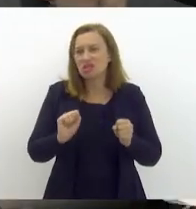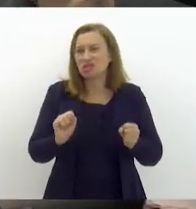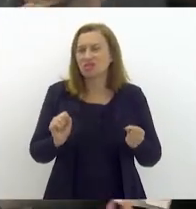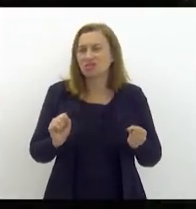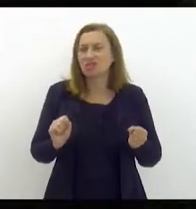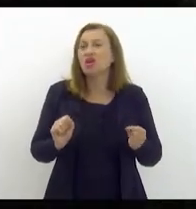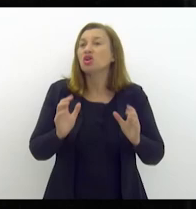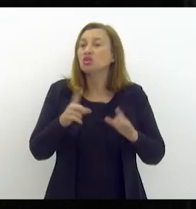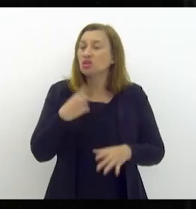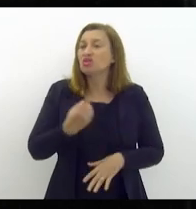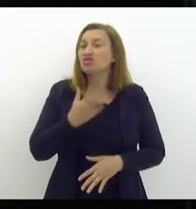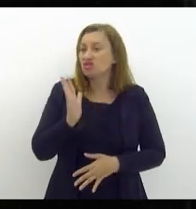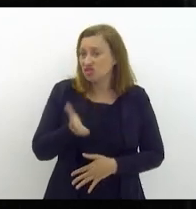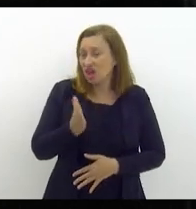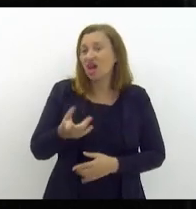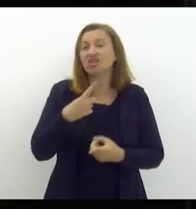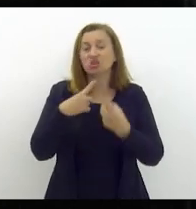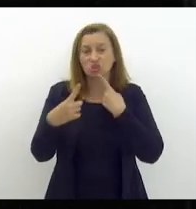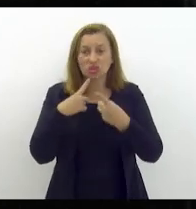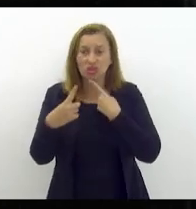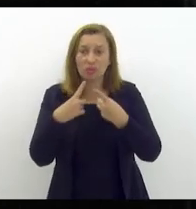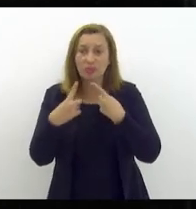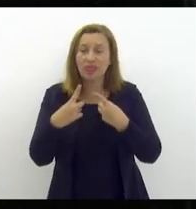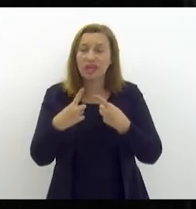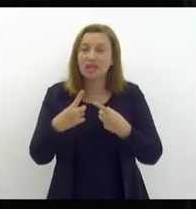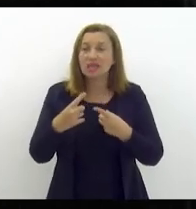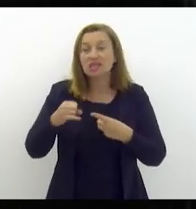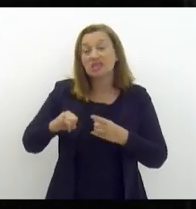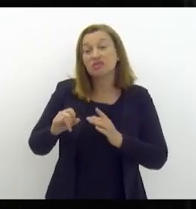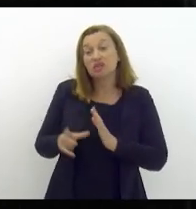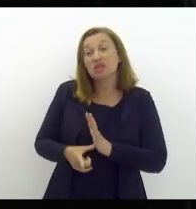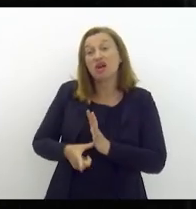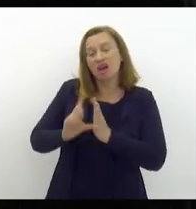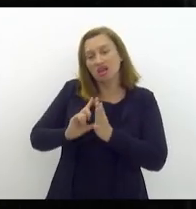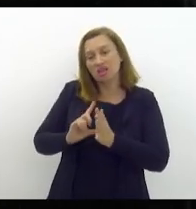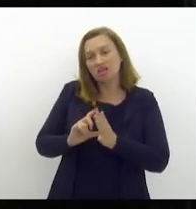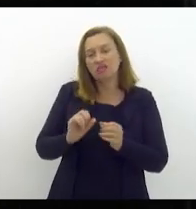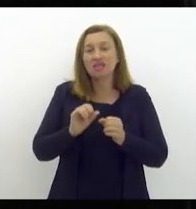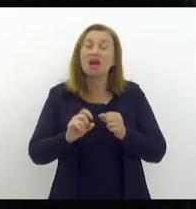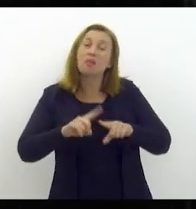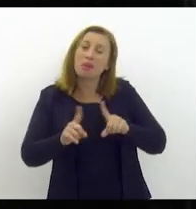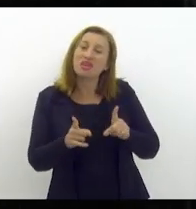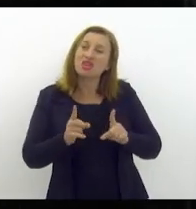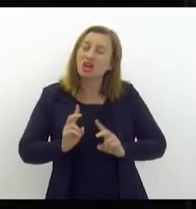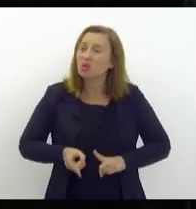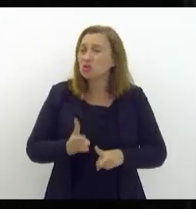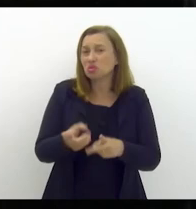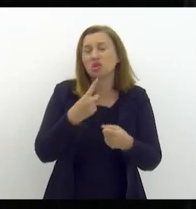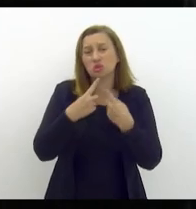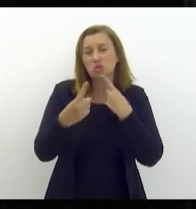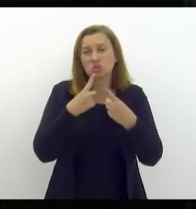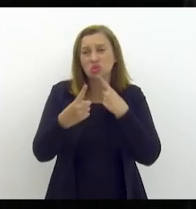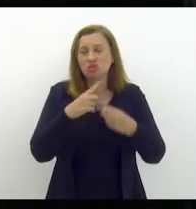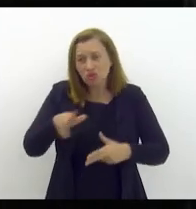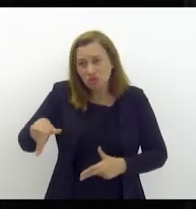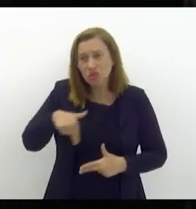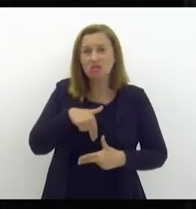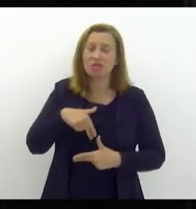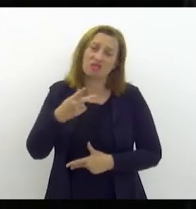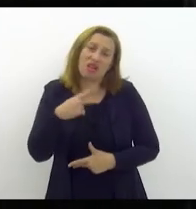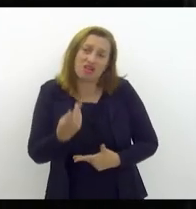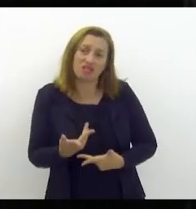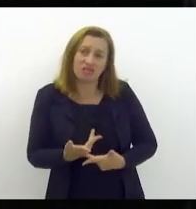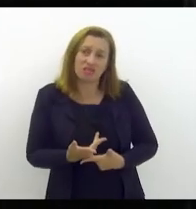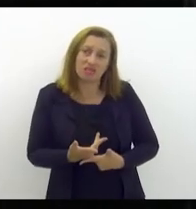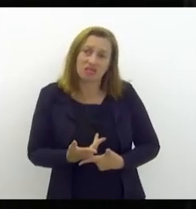nós já estamos na discussão. Se fosse antes, poderia ser feito, mas já está em discussão, eu já estou aqui na tribuna para falar.